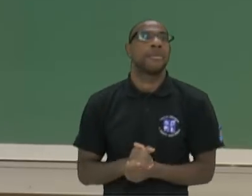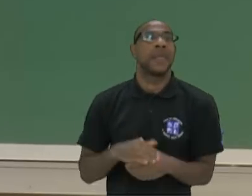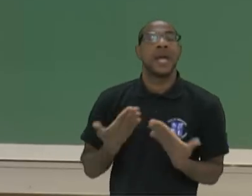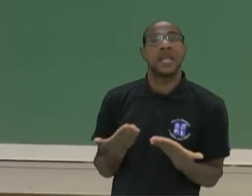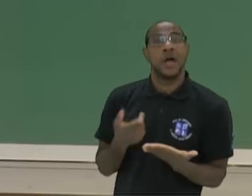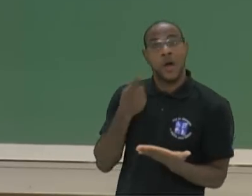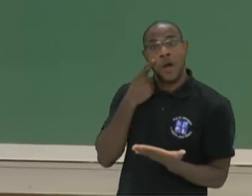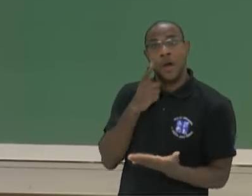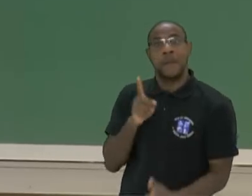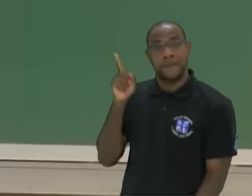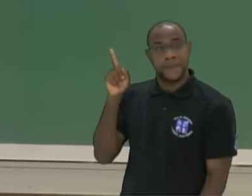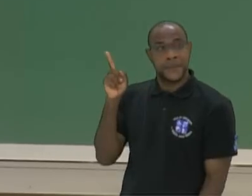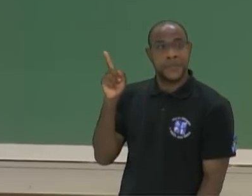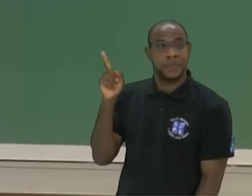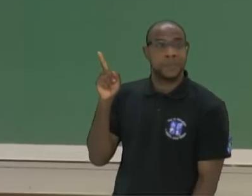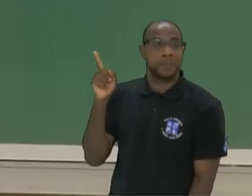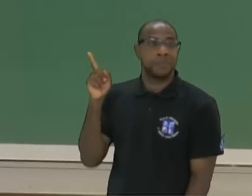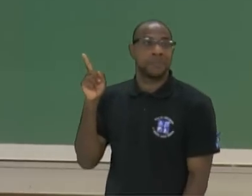só.